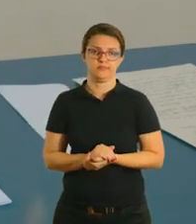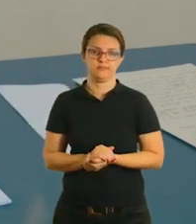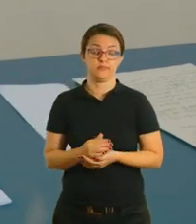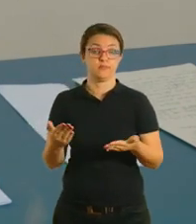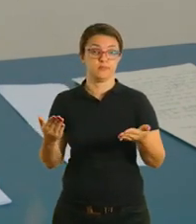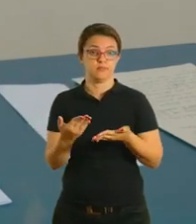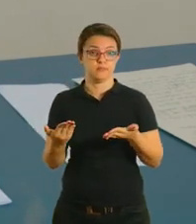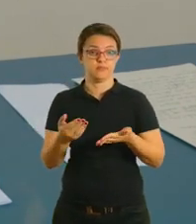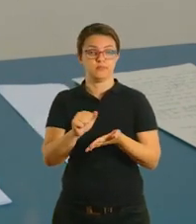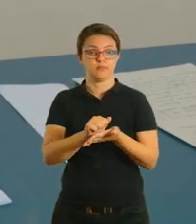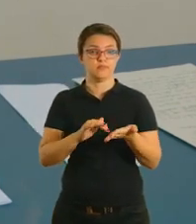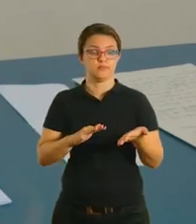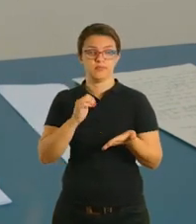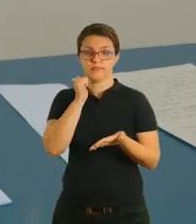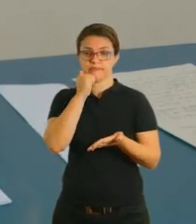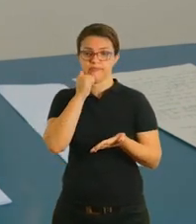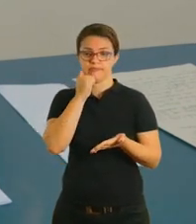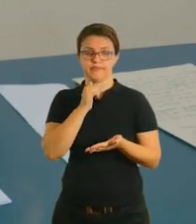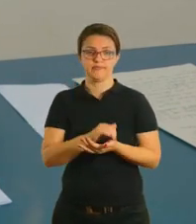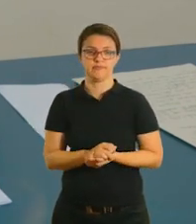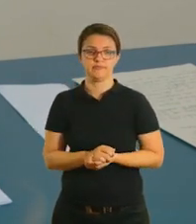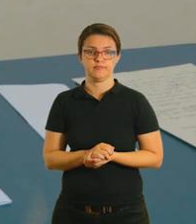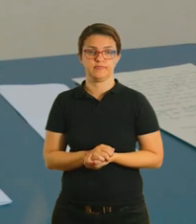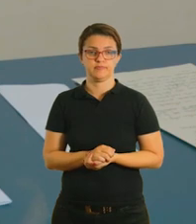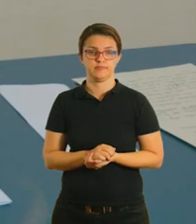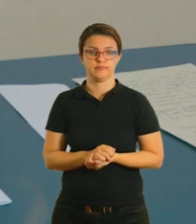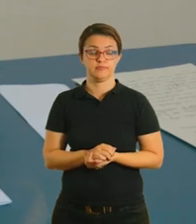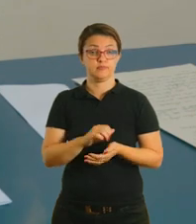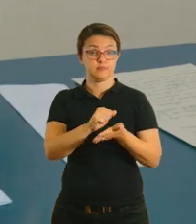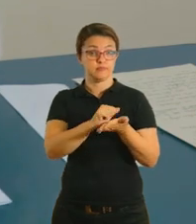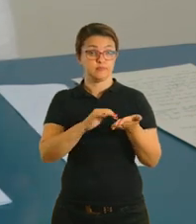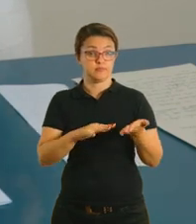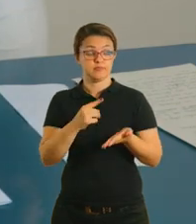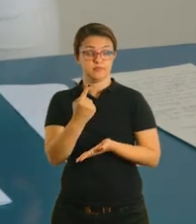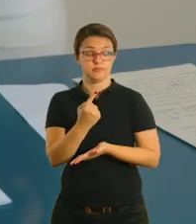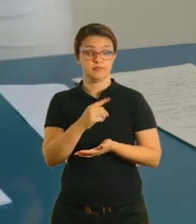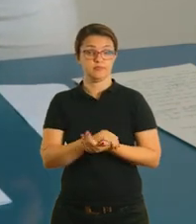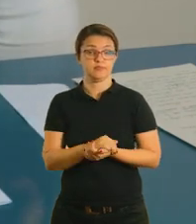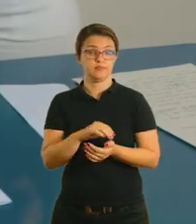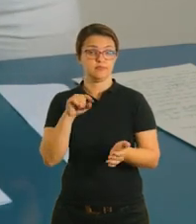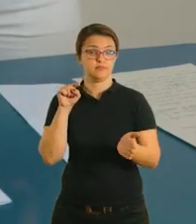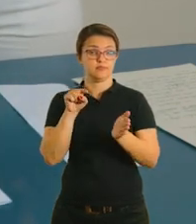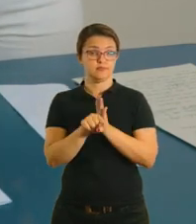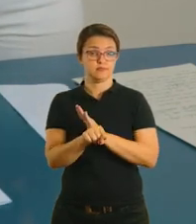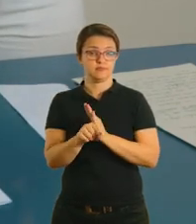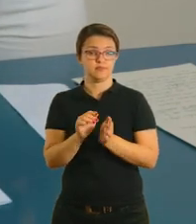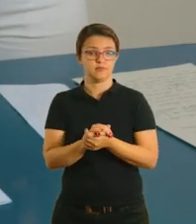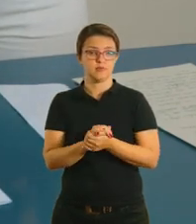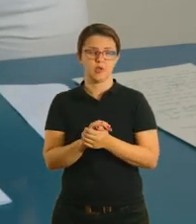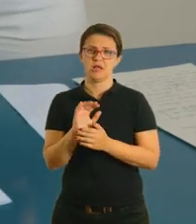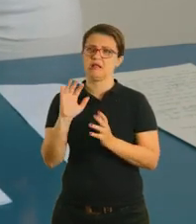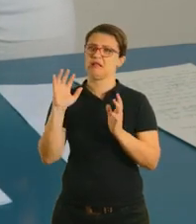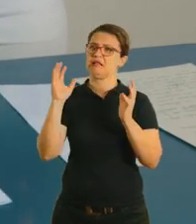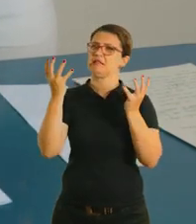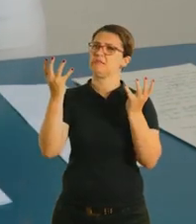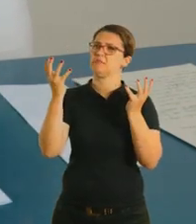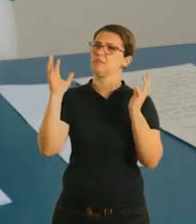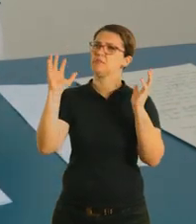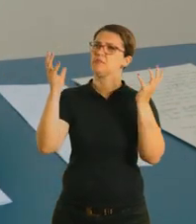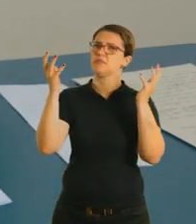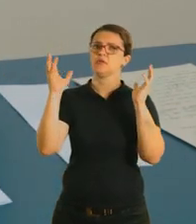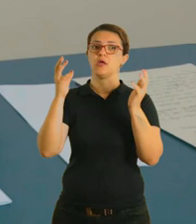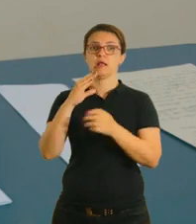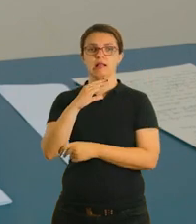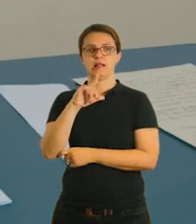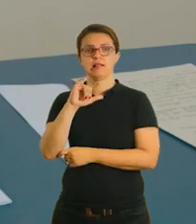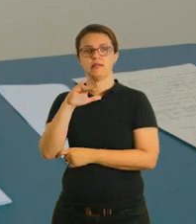Agora, vamos para as atividades de ciências. Bem, a atividade número 1, ela pergunta o que é clima. Nós já